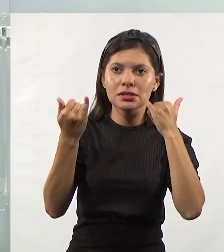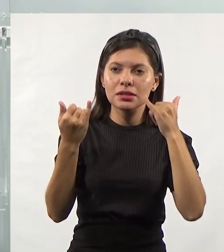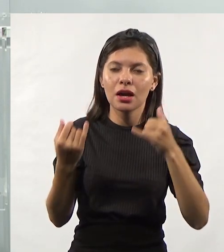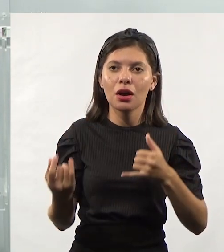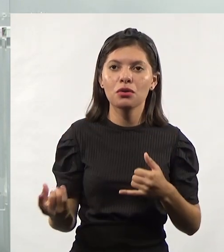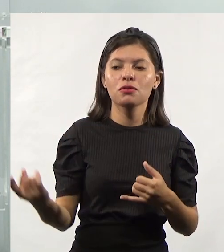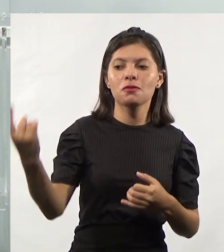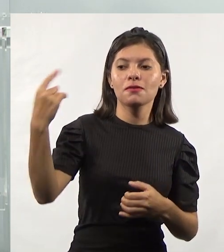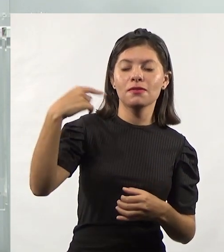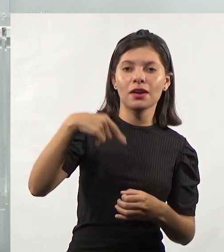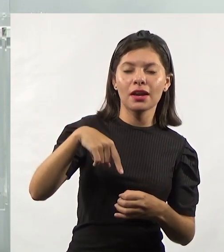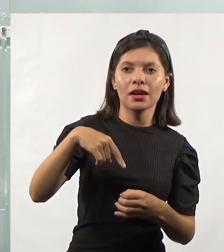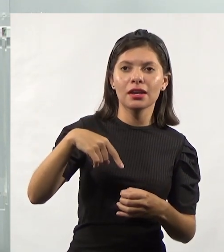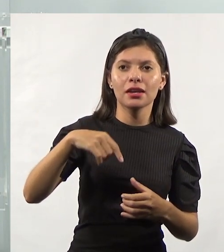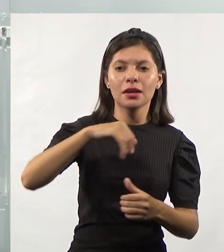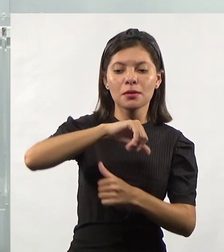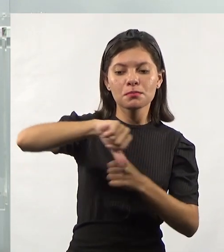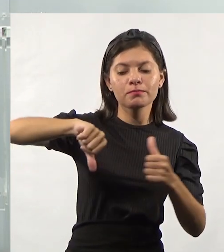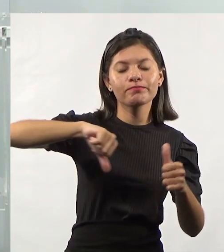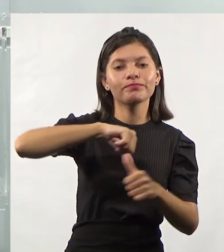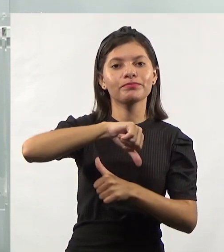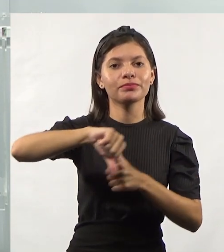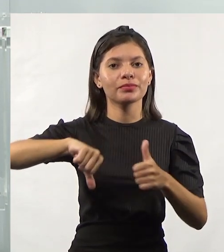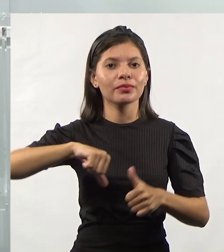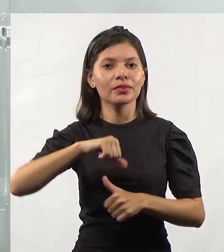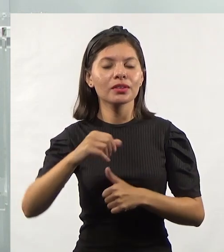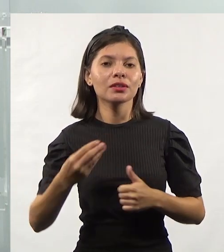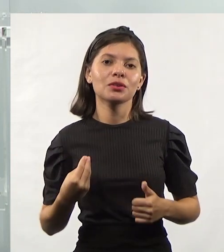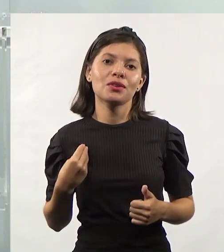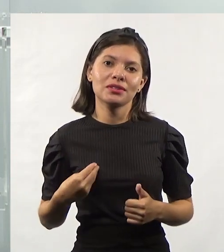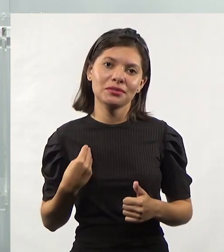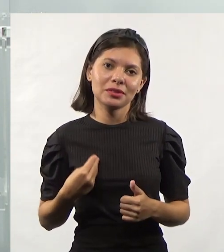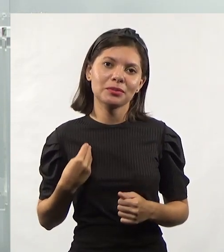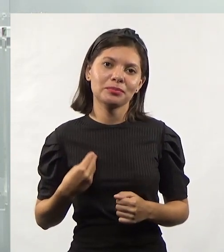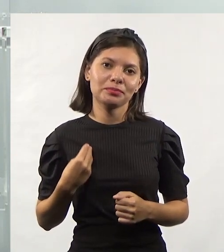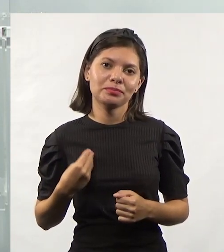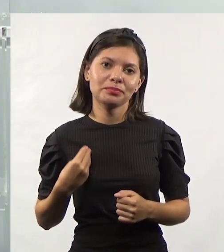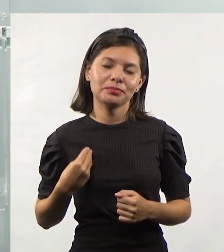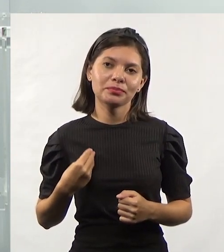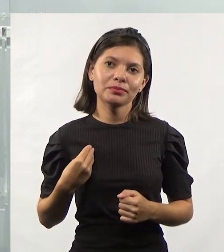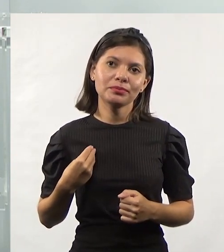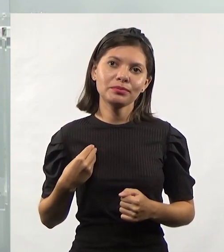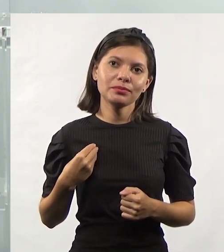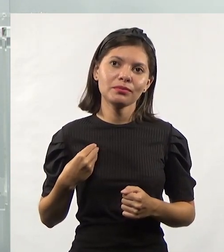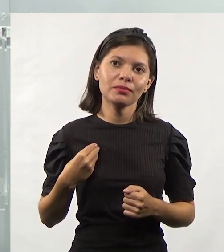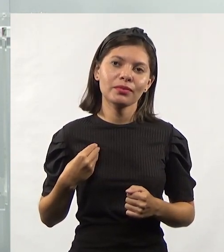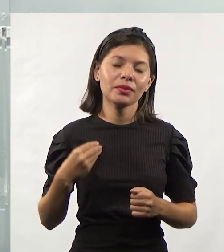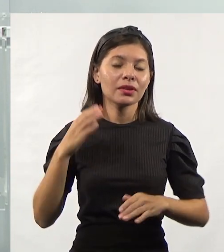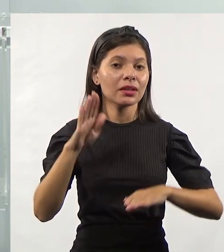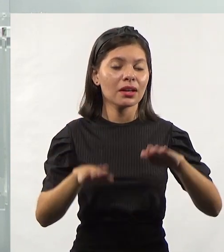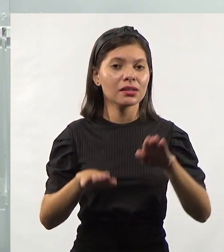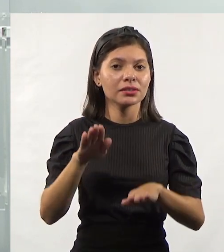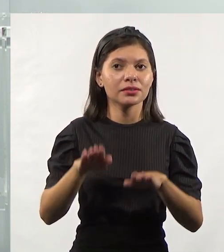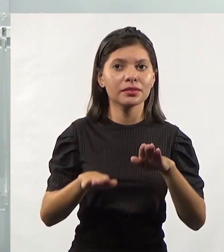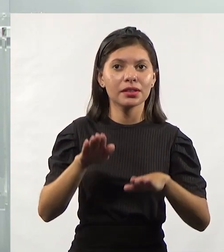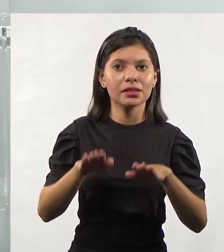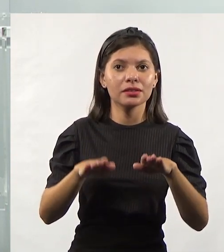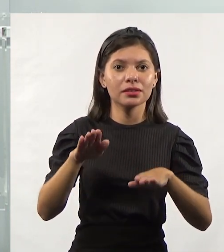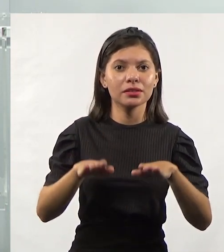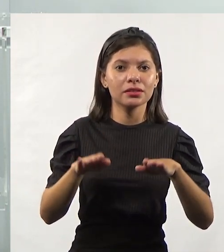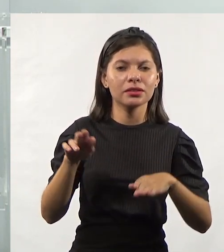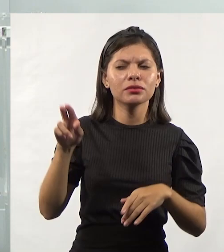informações, às vezes elas vêm de fora e elas acabam alterando, modificando a nossa realidade, né? Às vezes